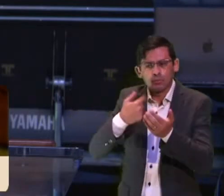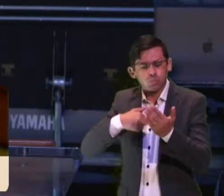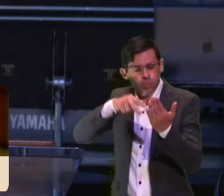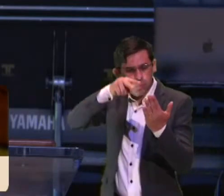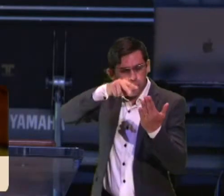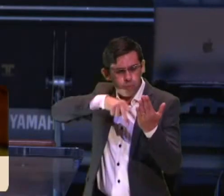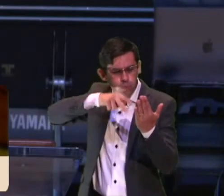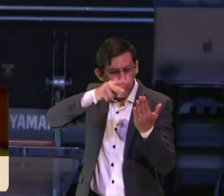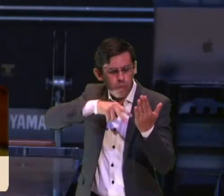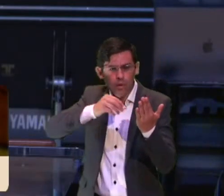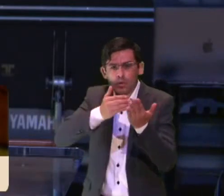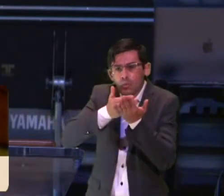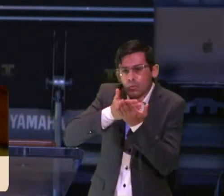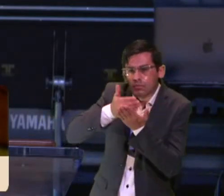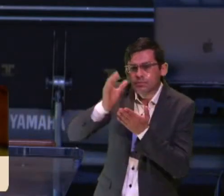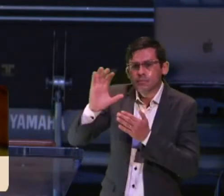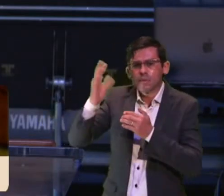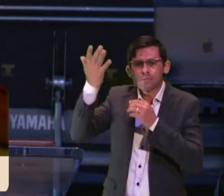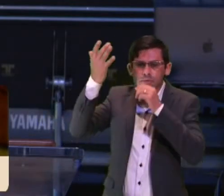do que começa a acontecer.